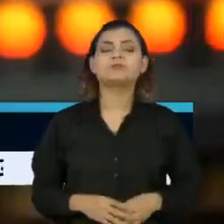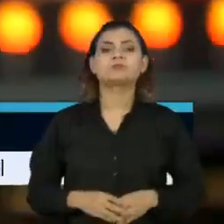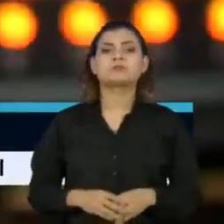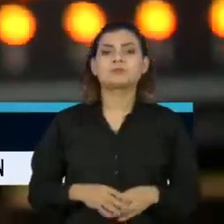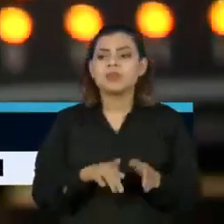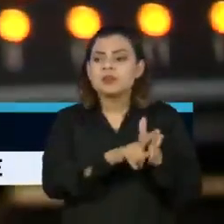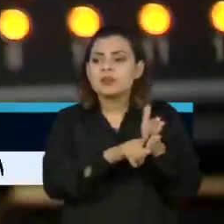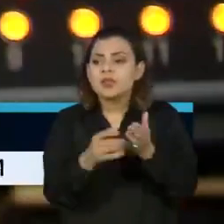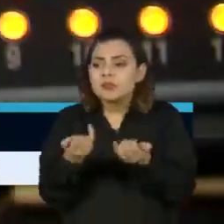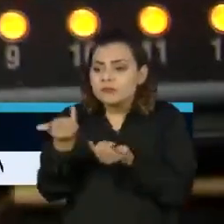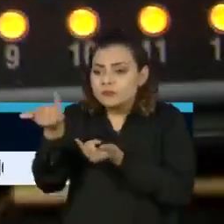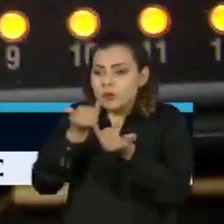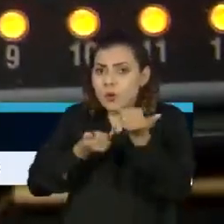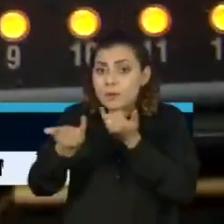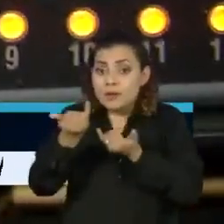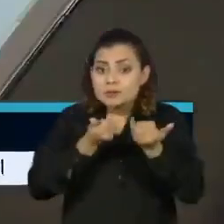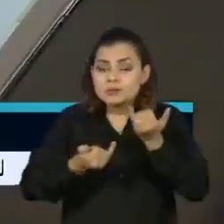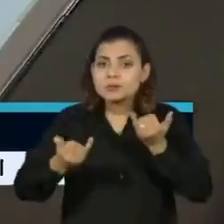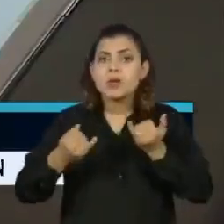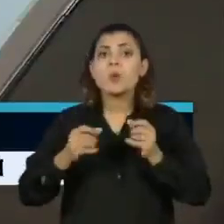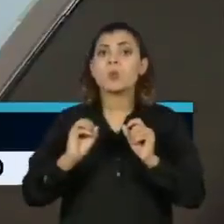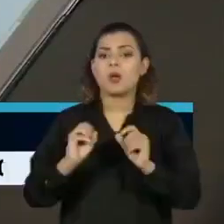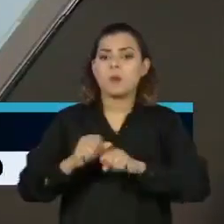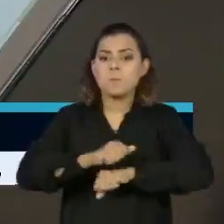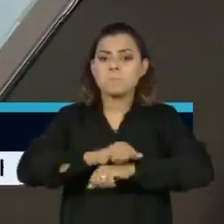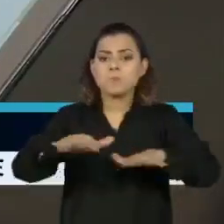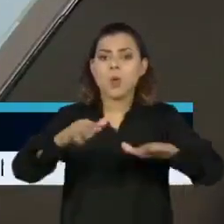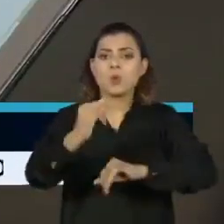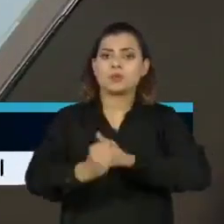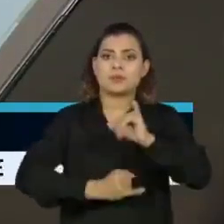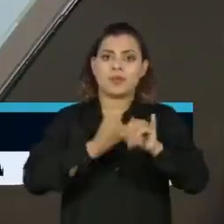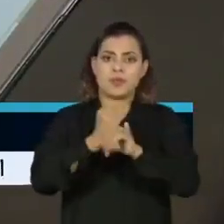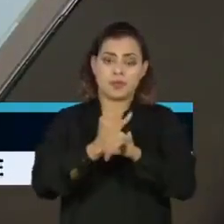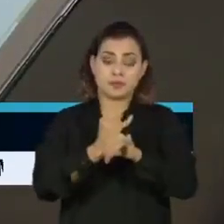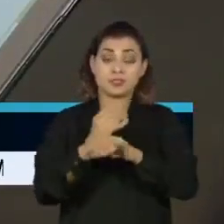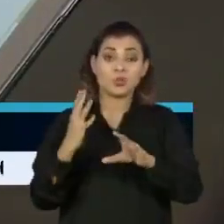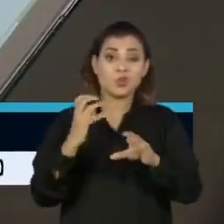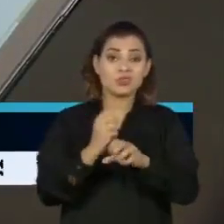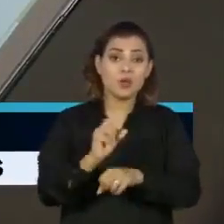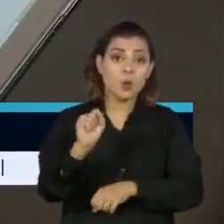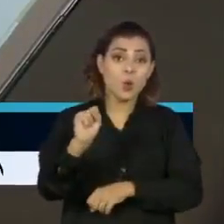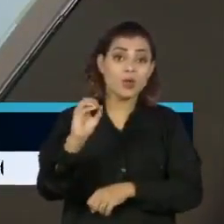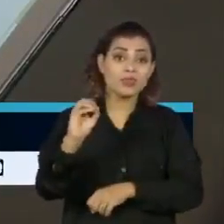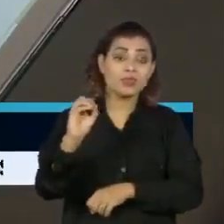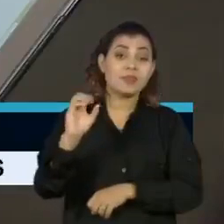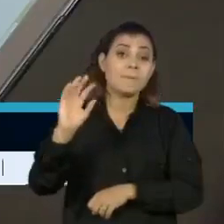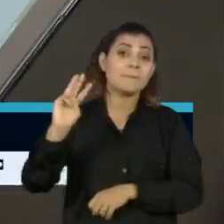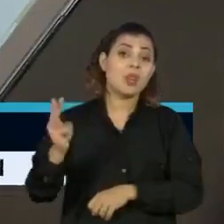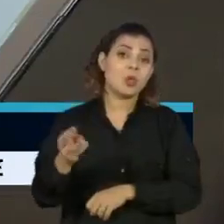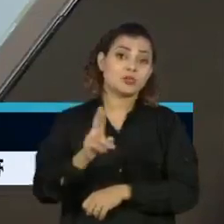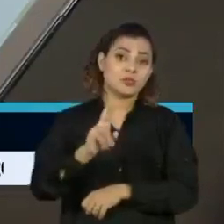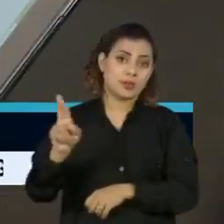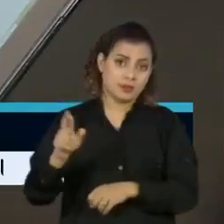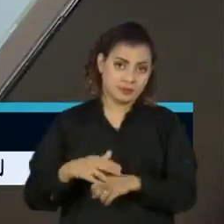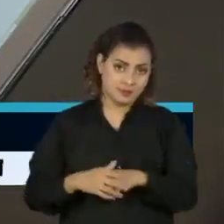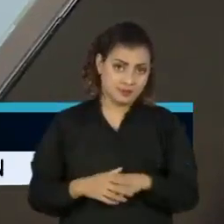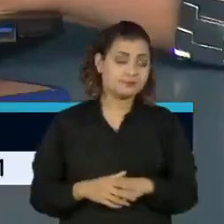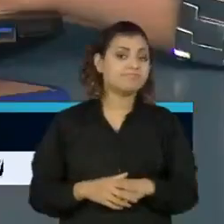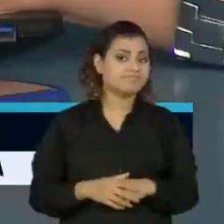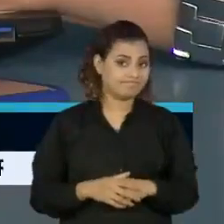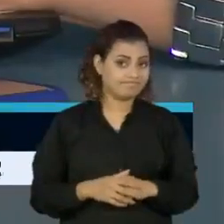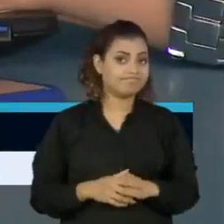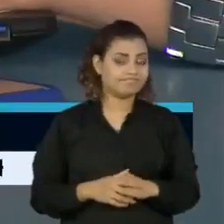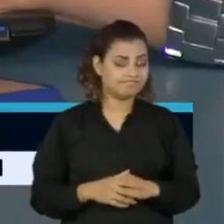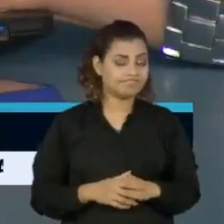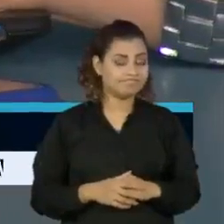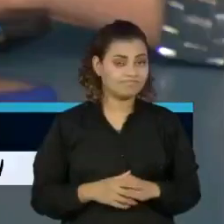estão sendo vendidos de forma anônima em um fórum na internet e podem chegar a valer 80 milhões de reais numa conta conservadora.